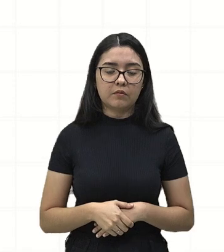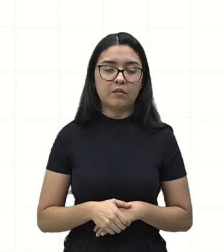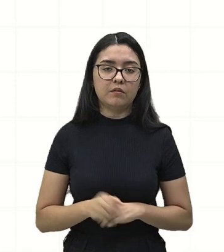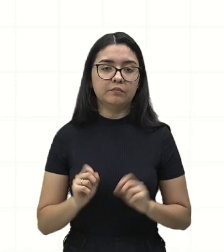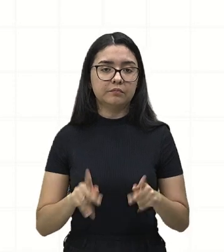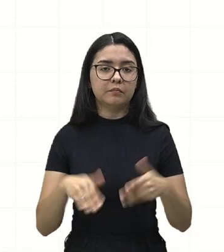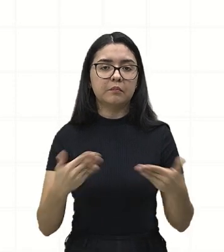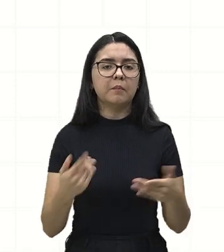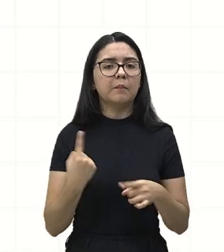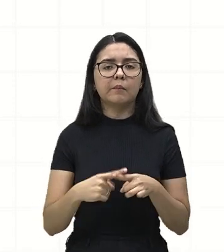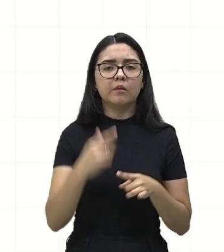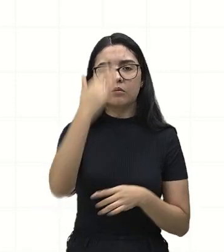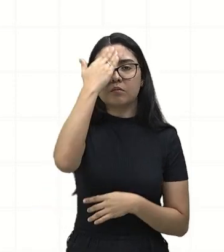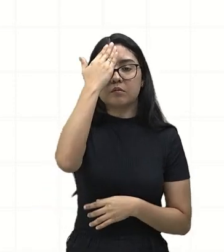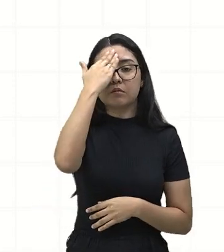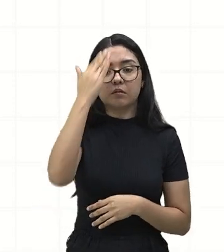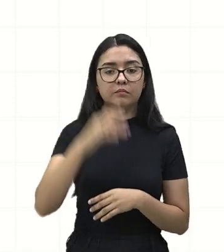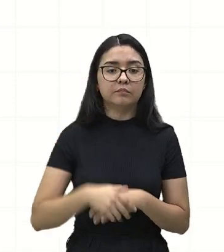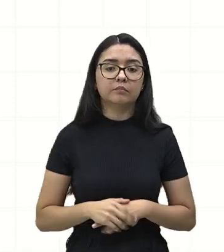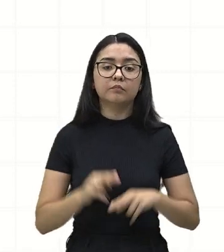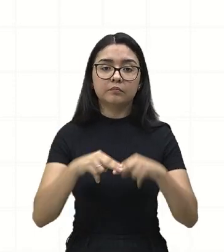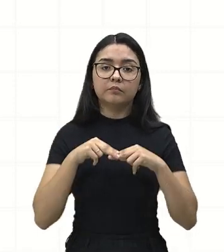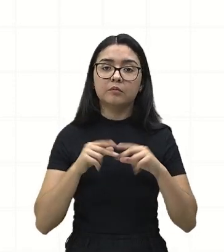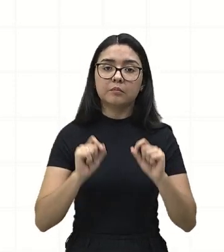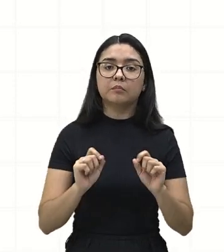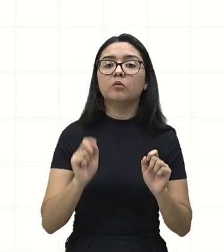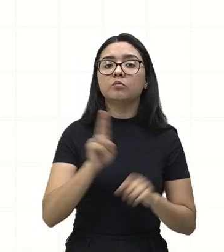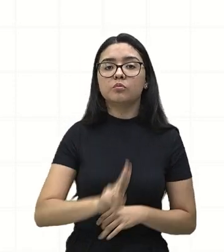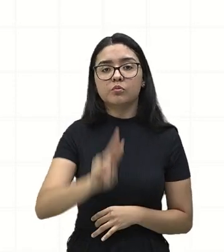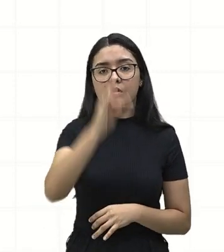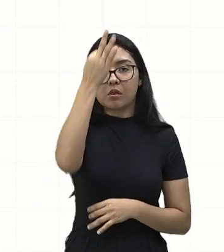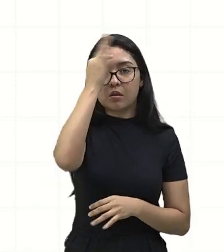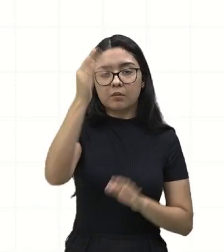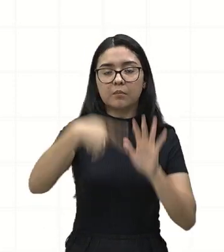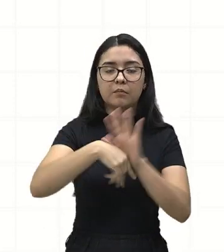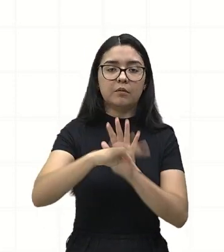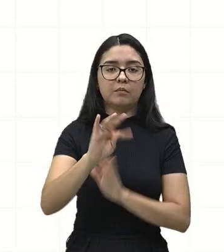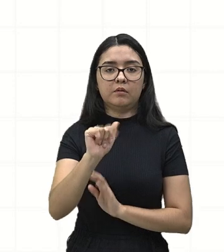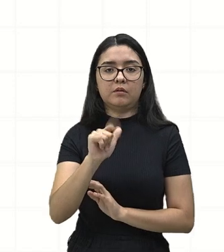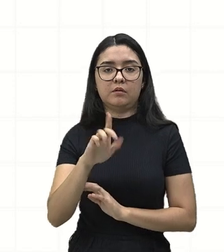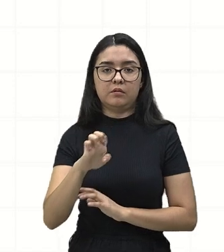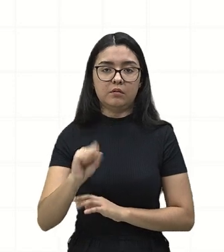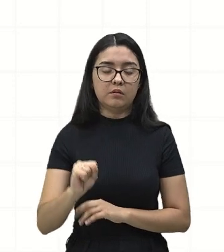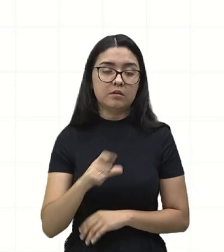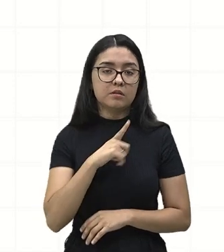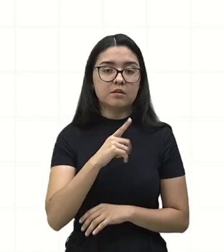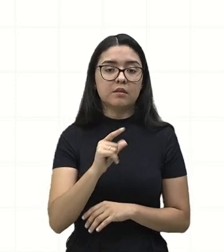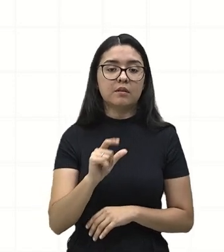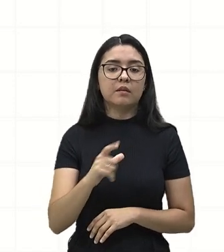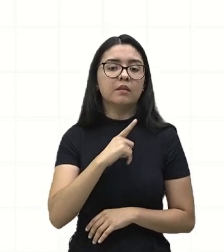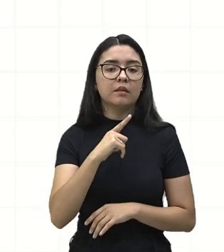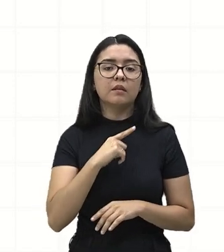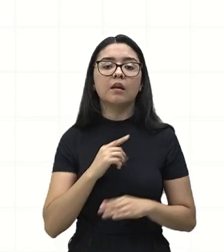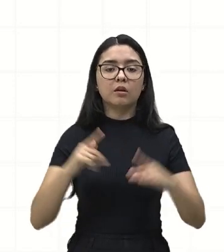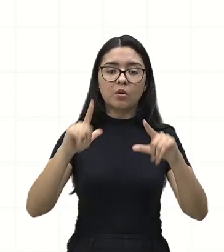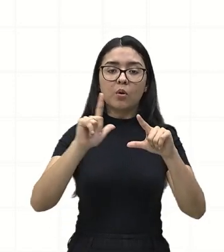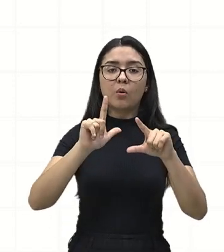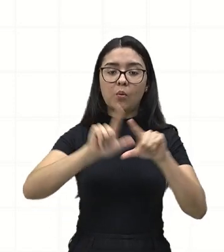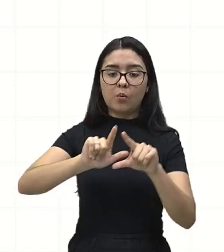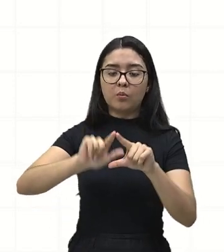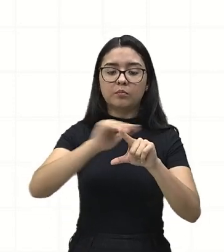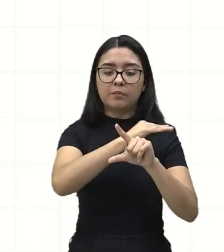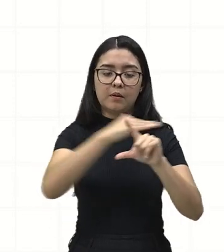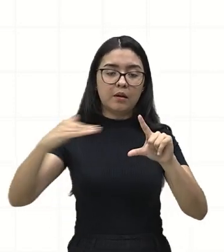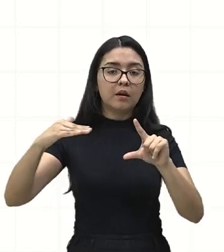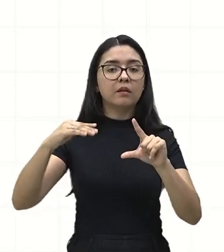Por que eu sei disso? Porque eu sei que vale o teorema de Thales quando eu tenho uma reta cortando o